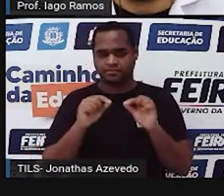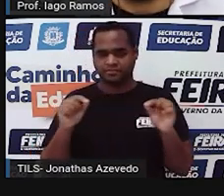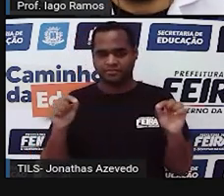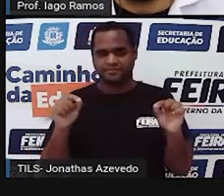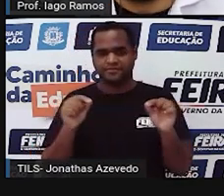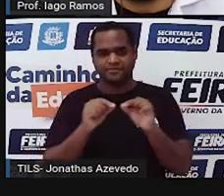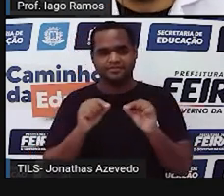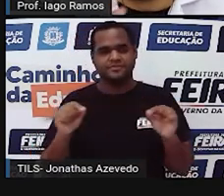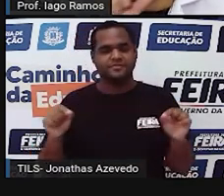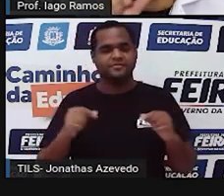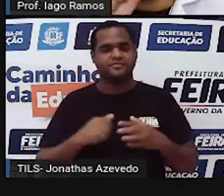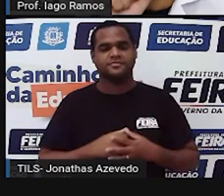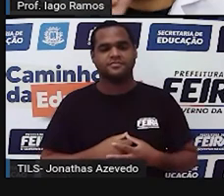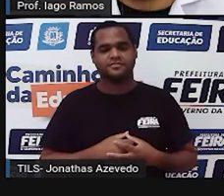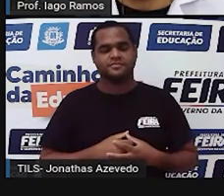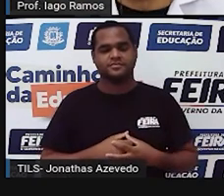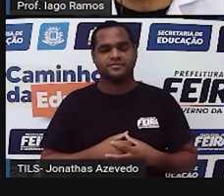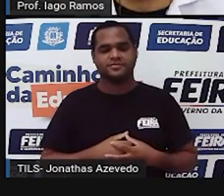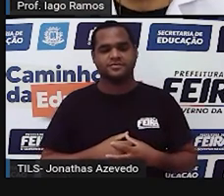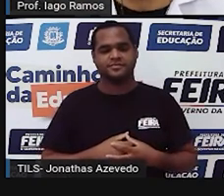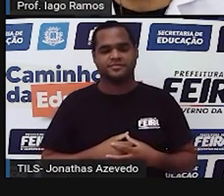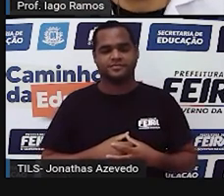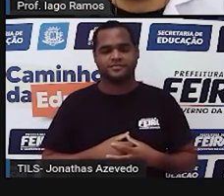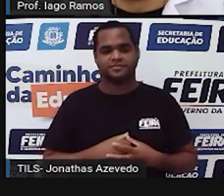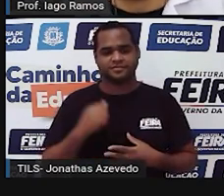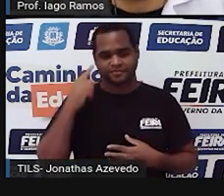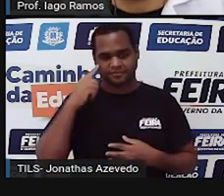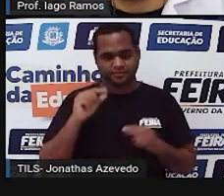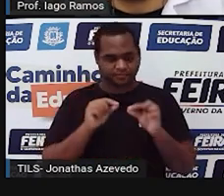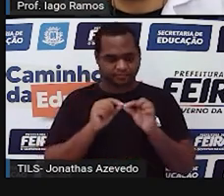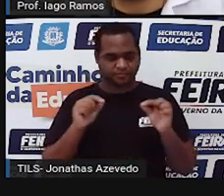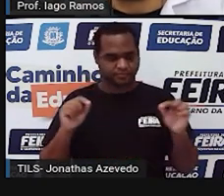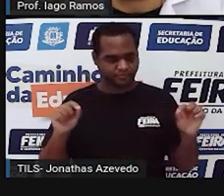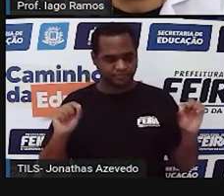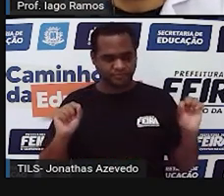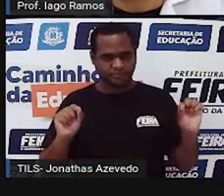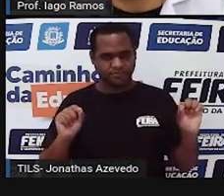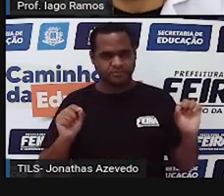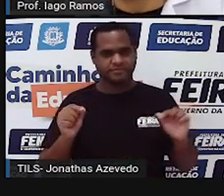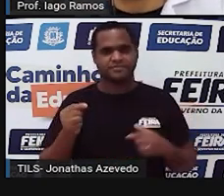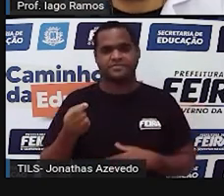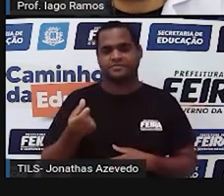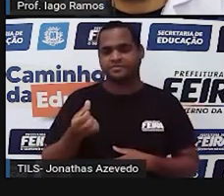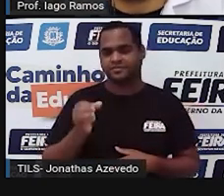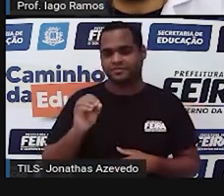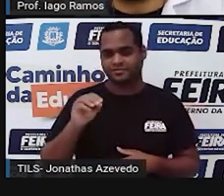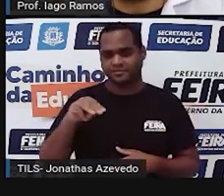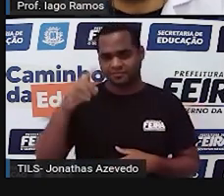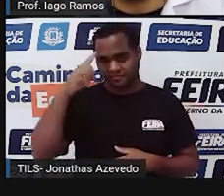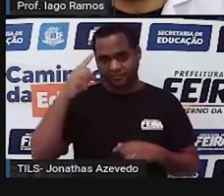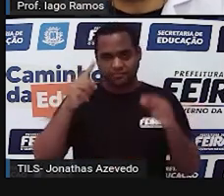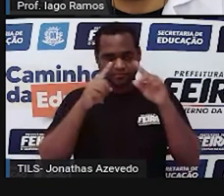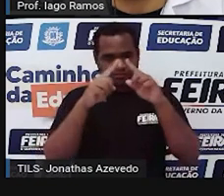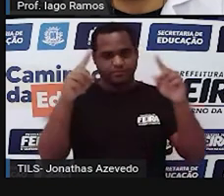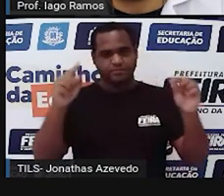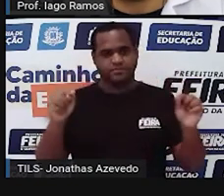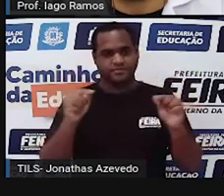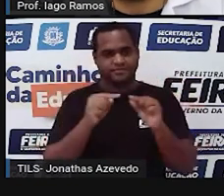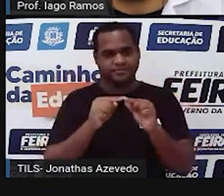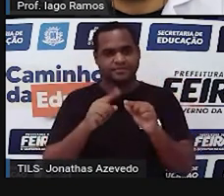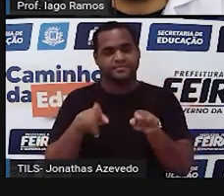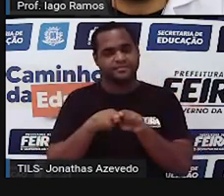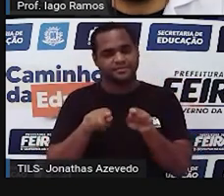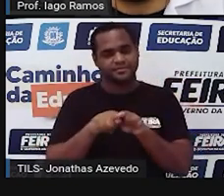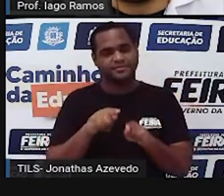que aquela aquele que liga aqueles dois pontinhos que eu fiz ali na parte de baixo e se isso é um retângulo o de lá de cima